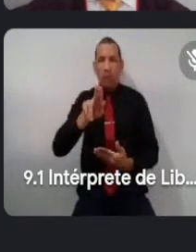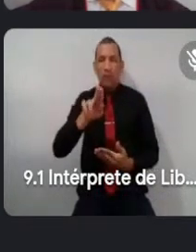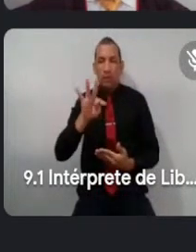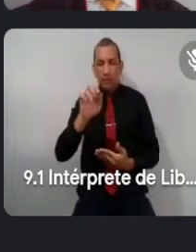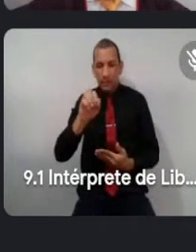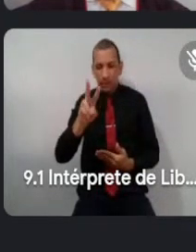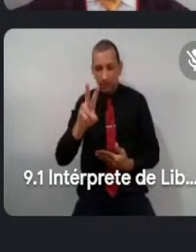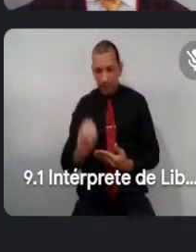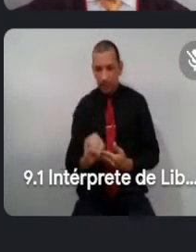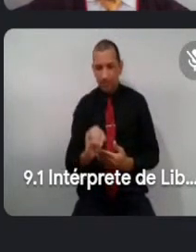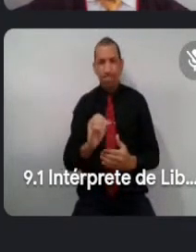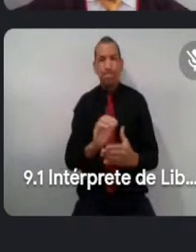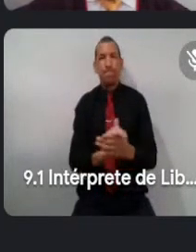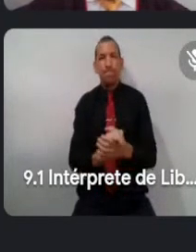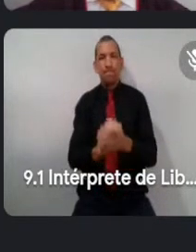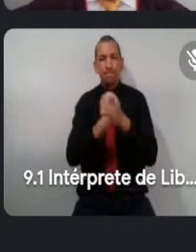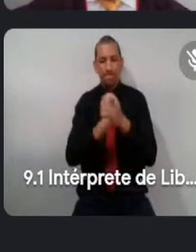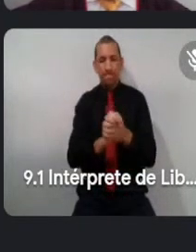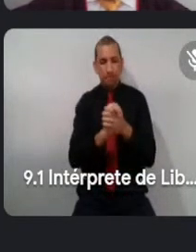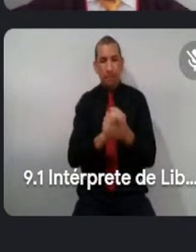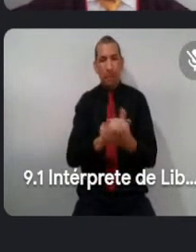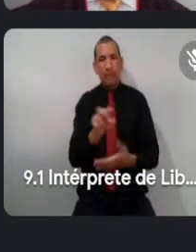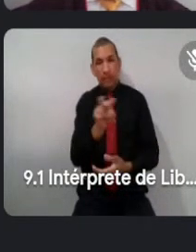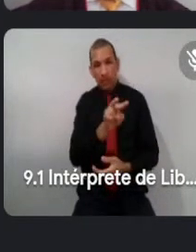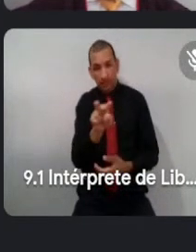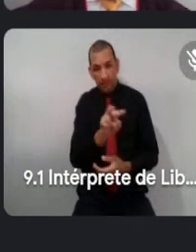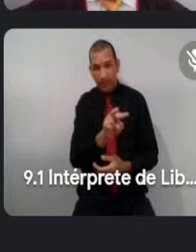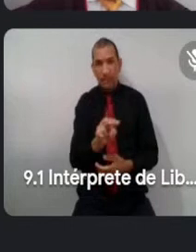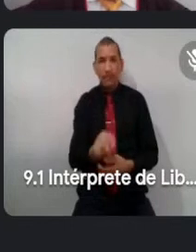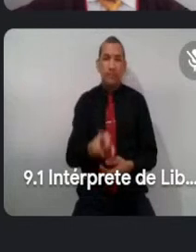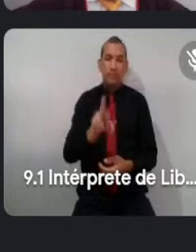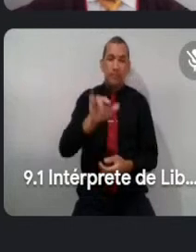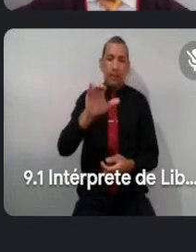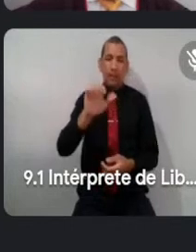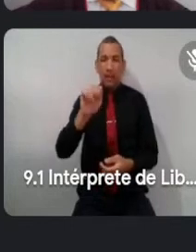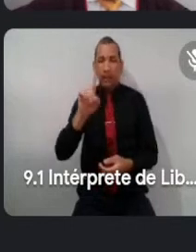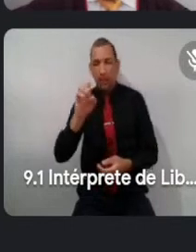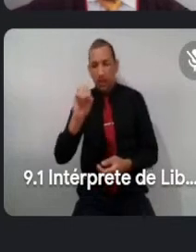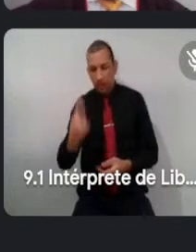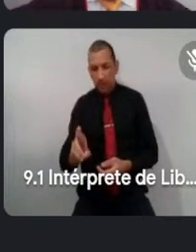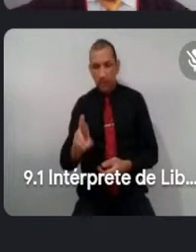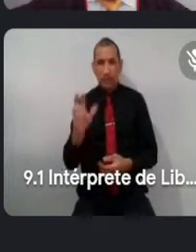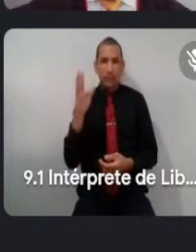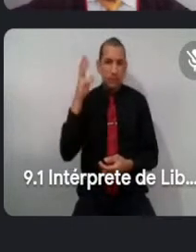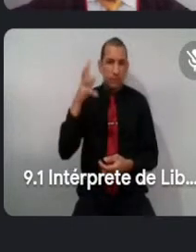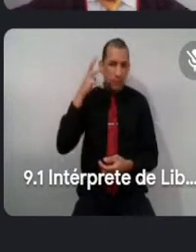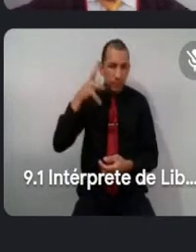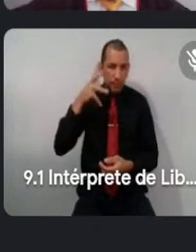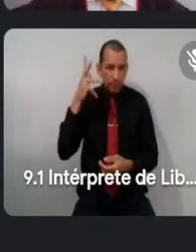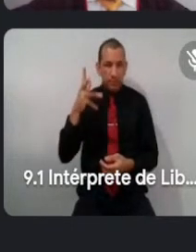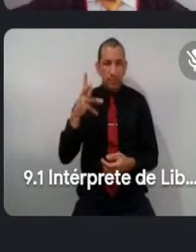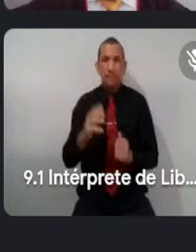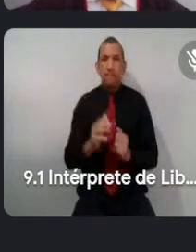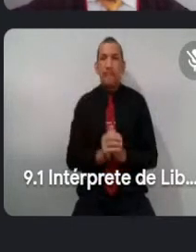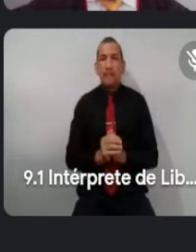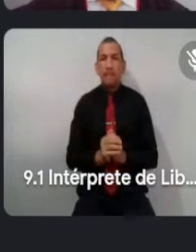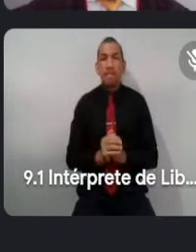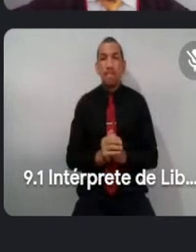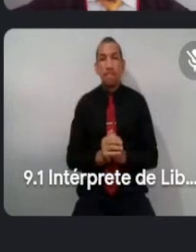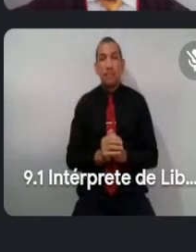aproveito para cumprimentar ambos Doutor João Gustavo Doutor Ricardo pela sustentação oral apresentada